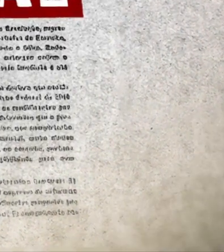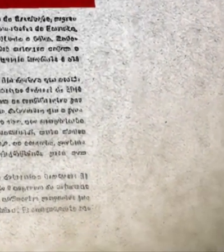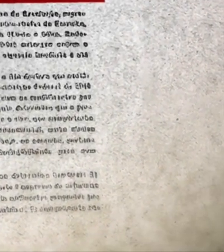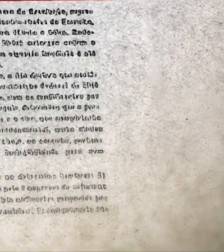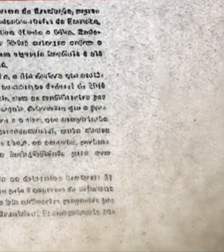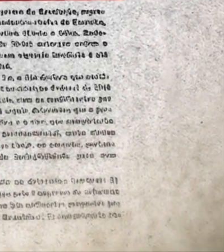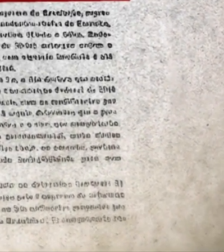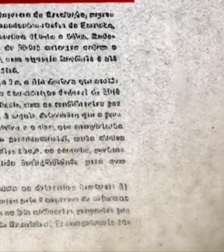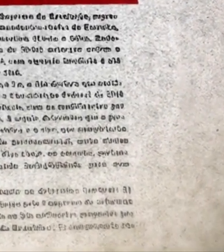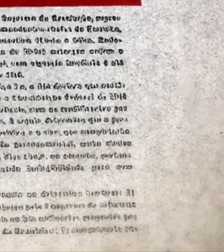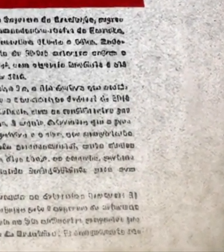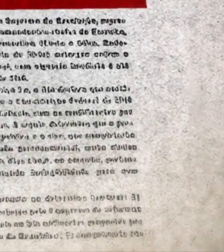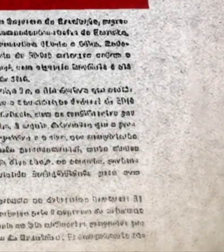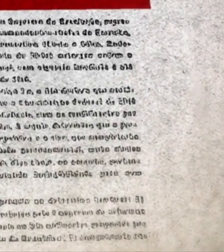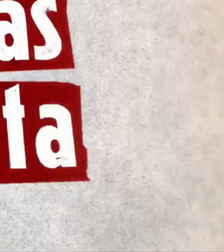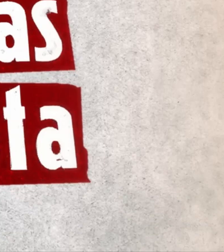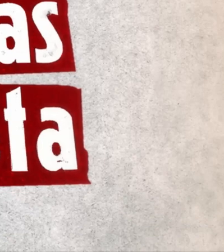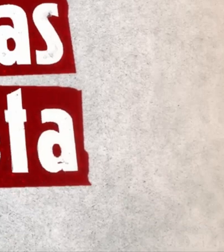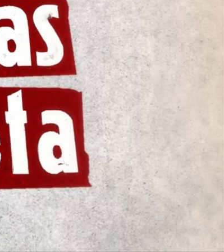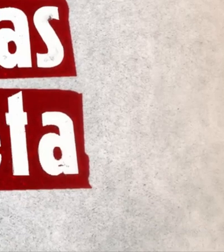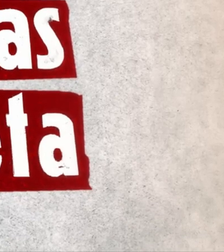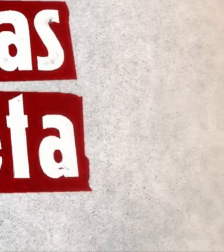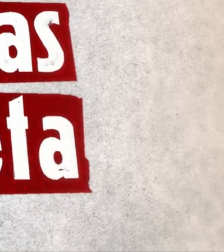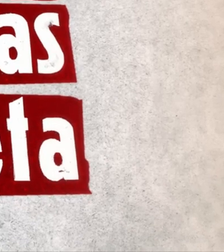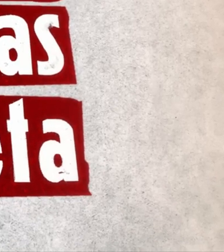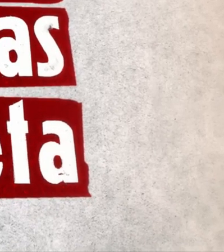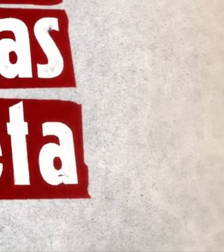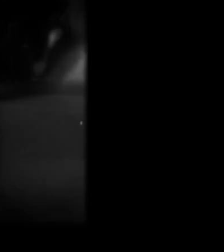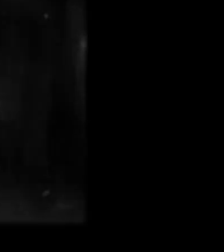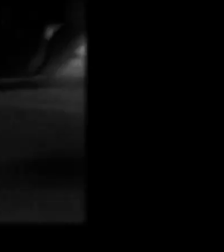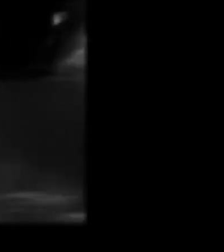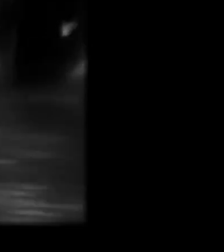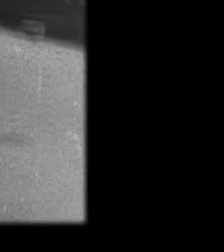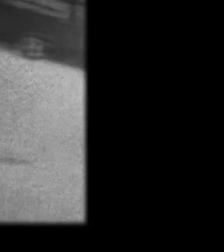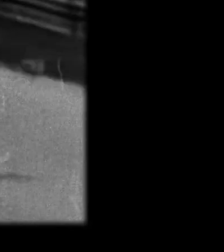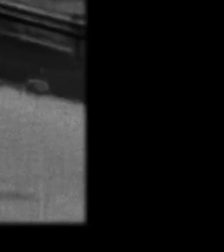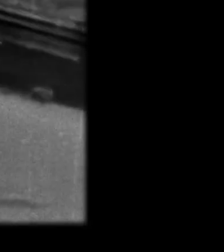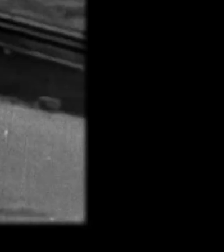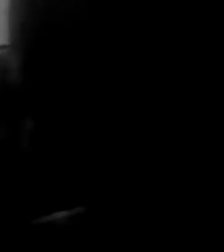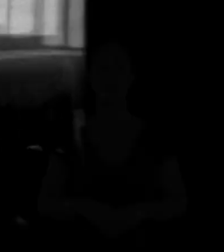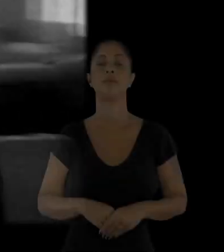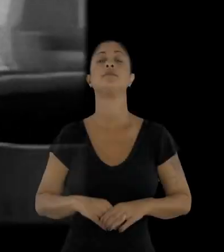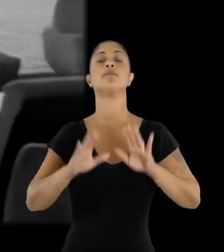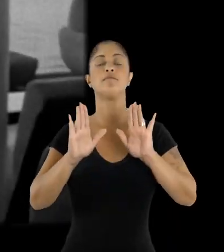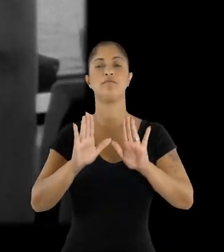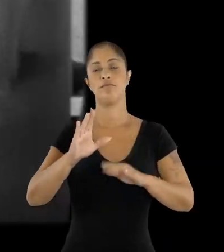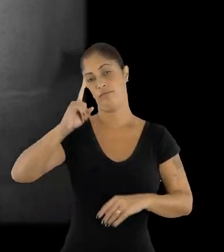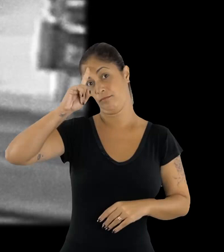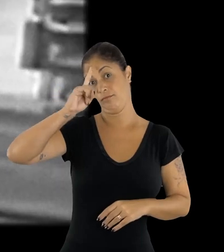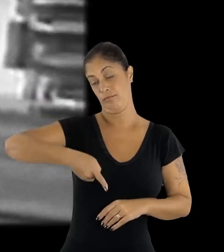Matéria de jornal. Folha de São Paulo. Vigora desde ontem o ato institucional. Novo ato dá plenos poderes ao governo. Fica